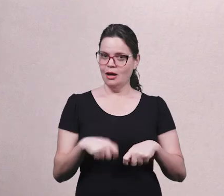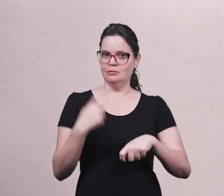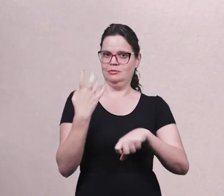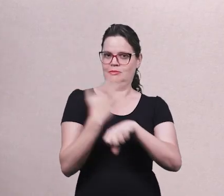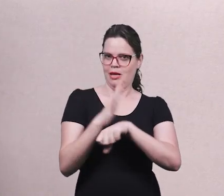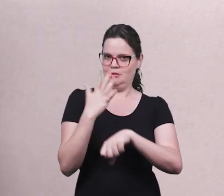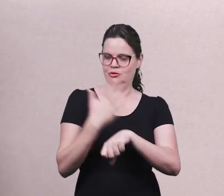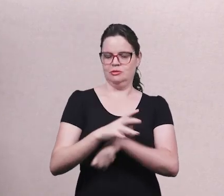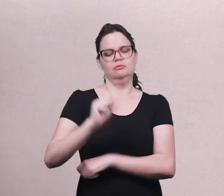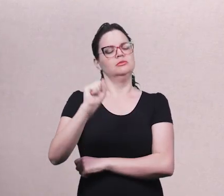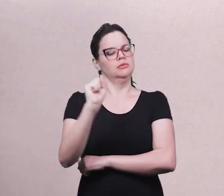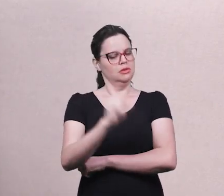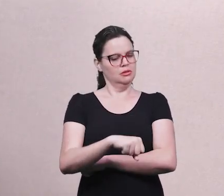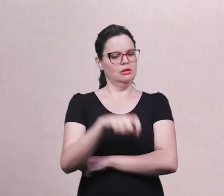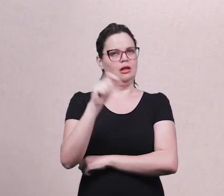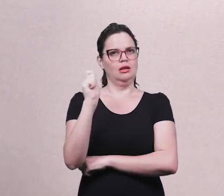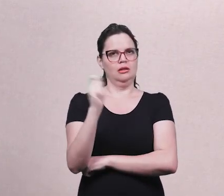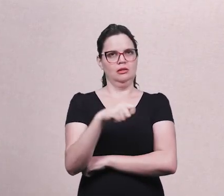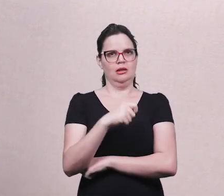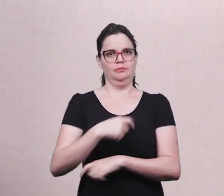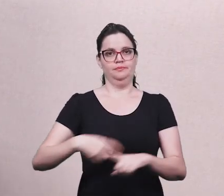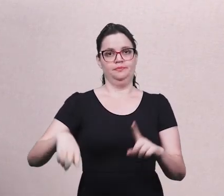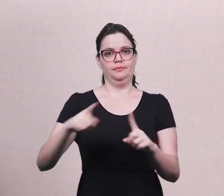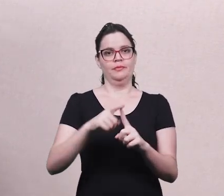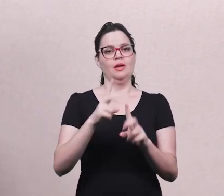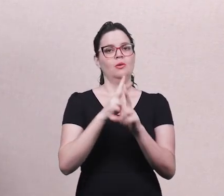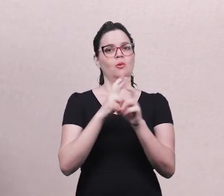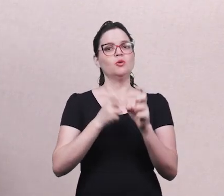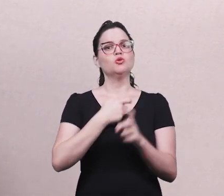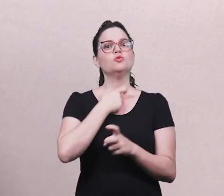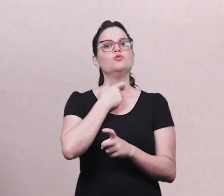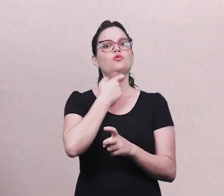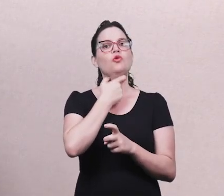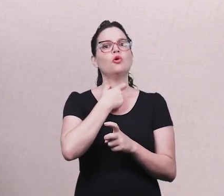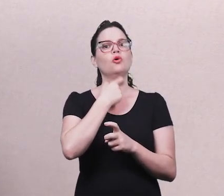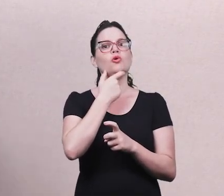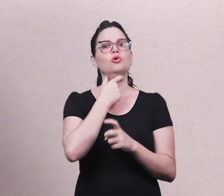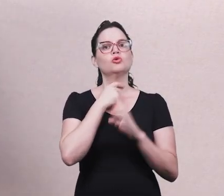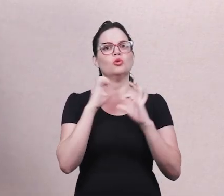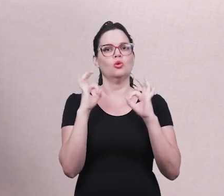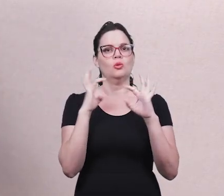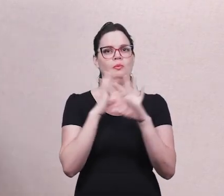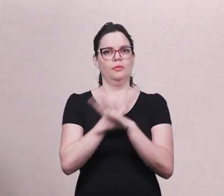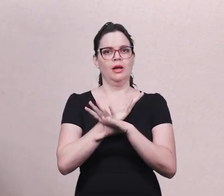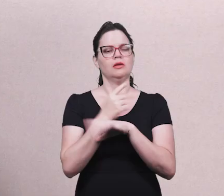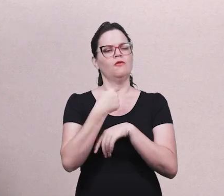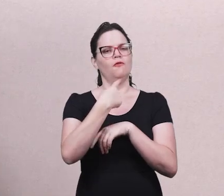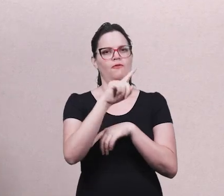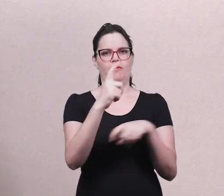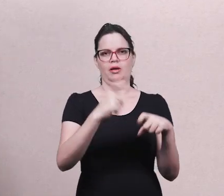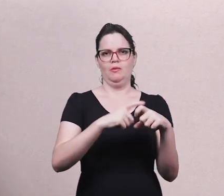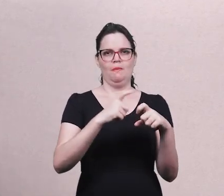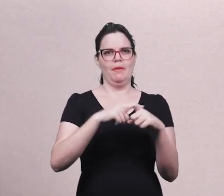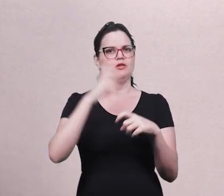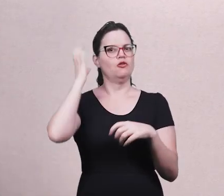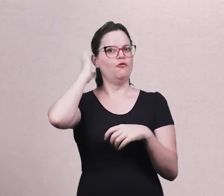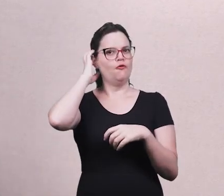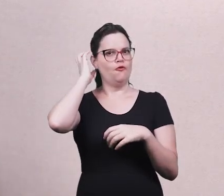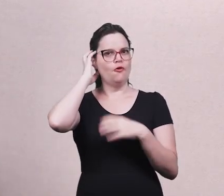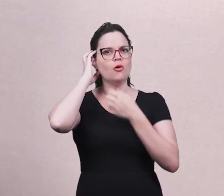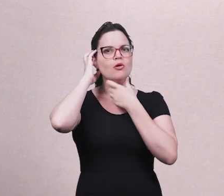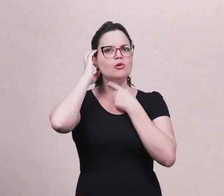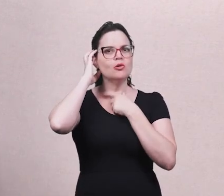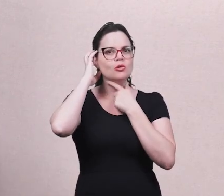possível trabalhar? Sim, você vai trabalhar tanto a parte fonatória, com um fonoaudiólogo para te ajudar, por